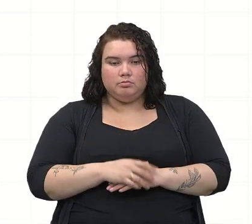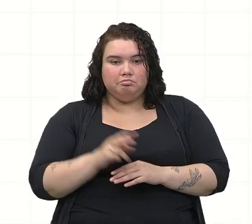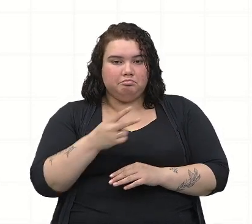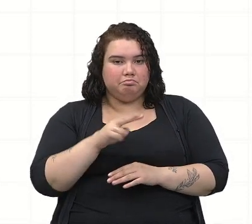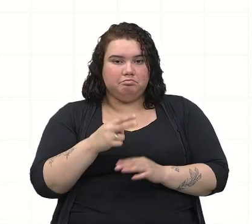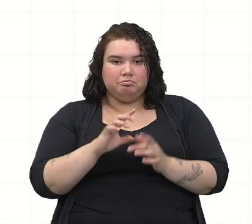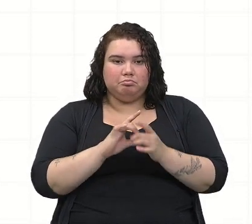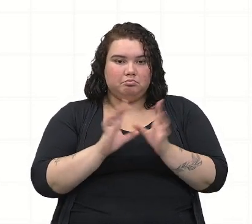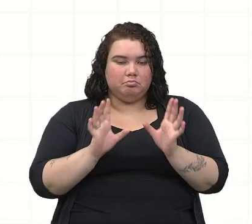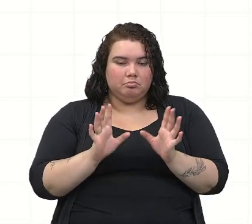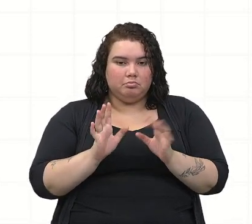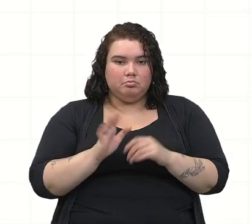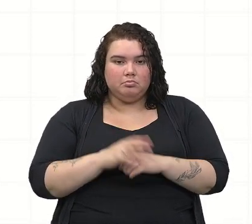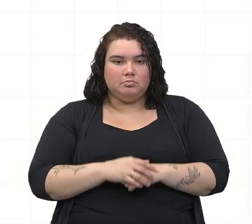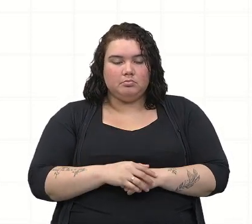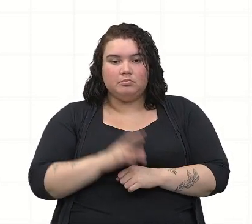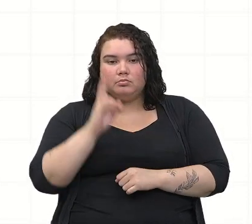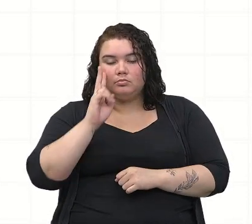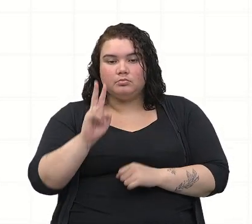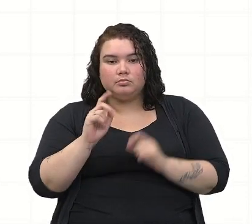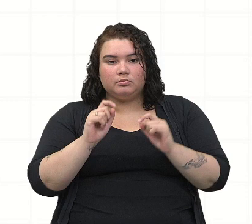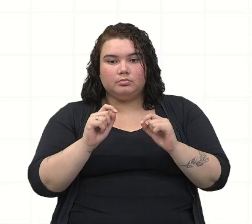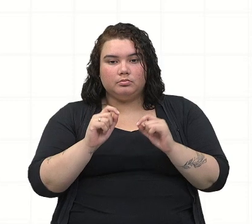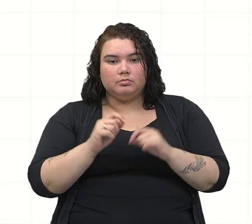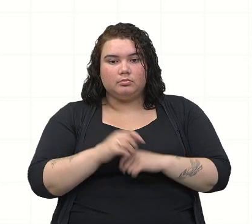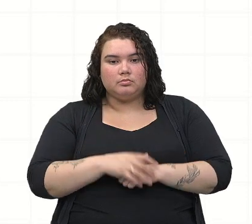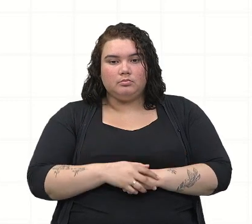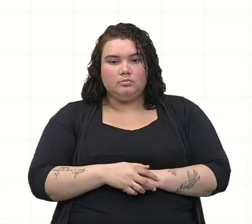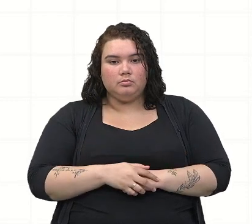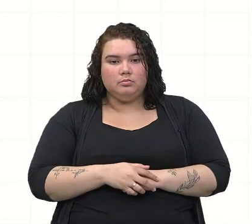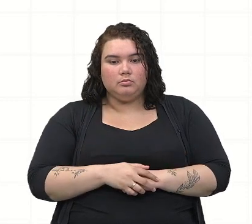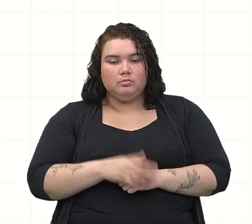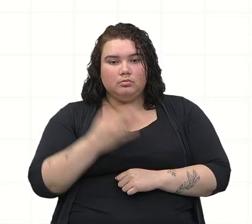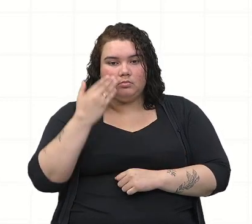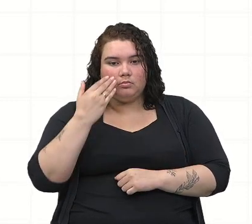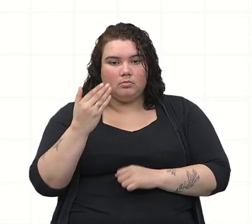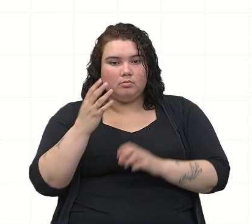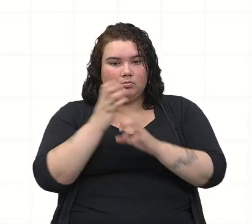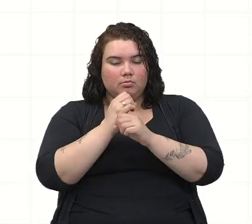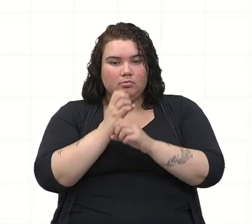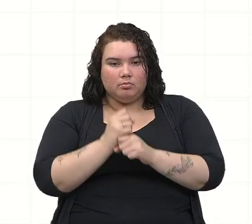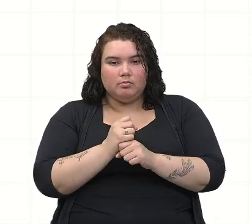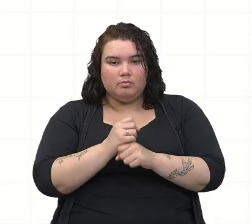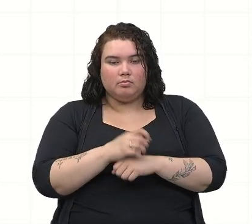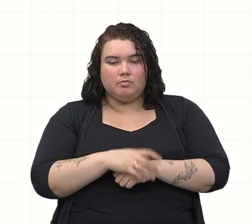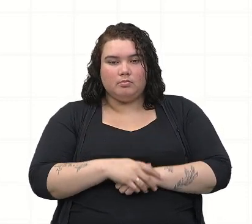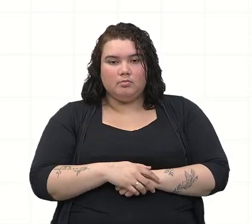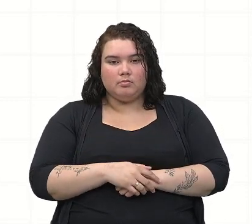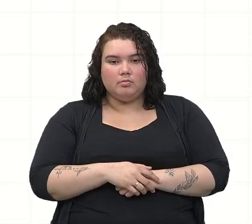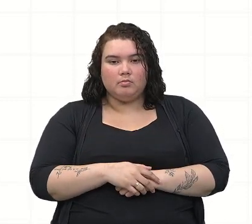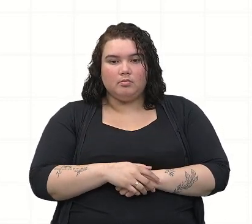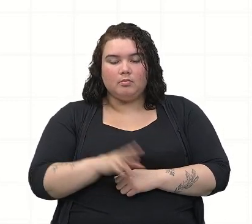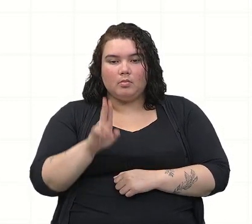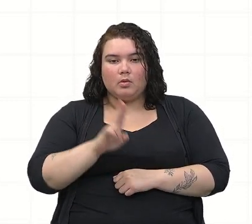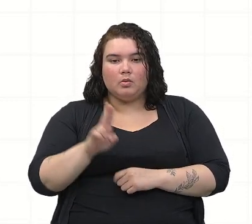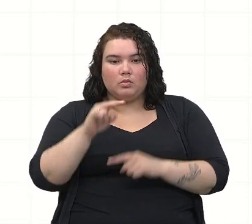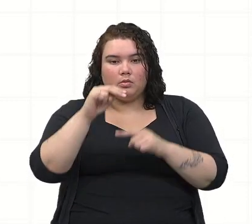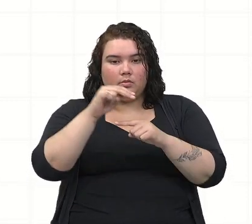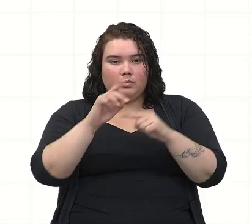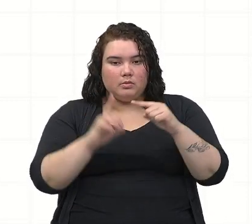faz. Vejam aqui, ó, se nós vamos fazer essa continha utilizando